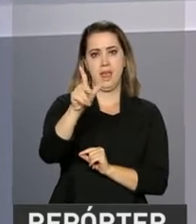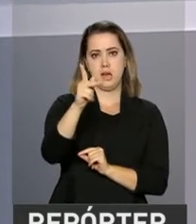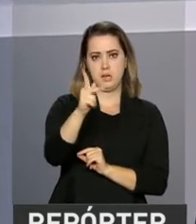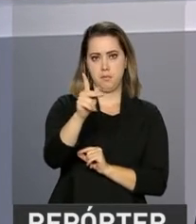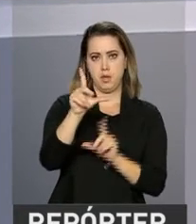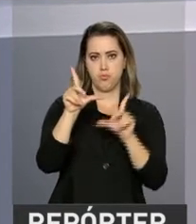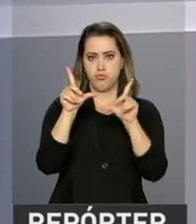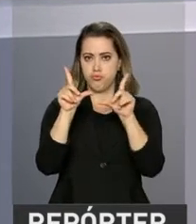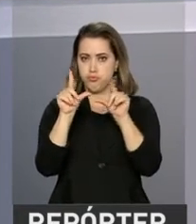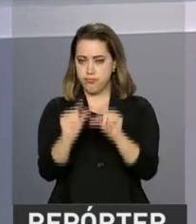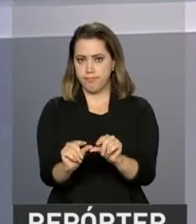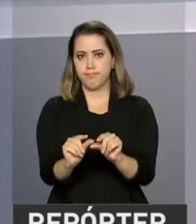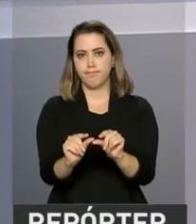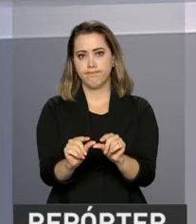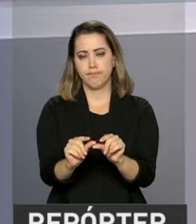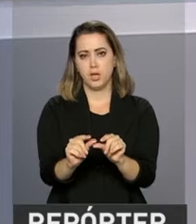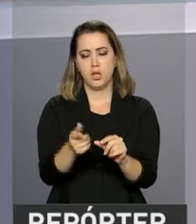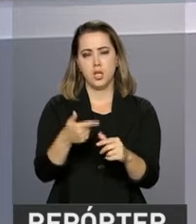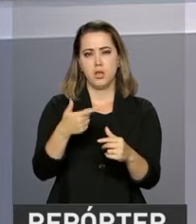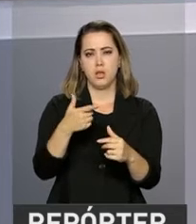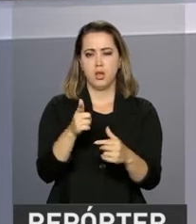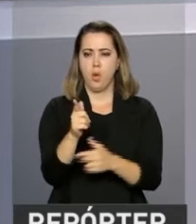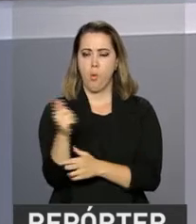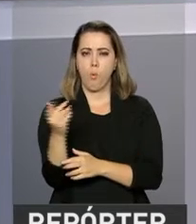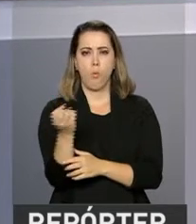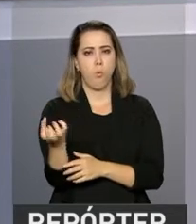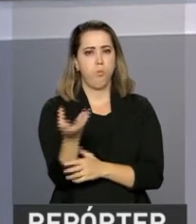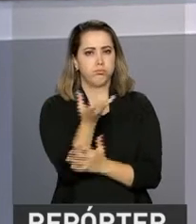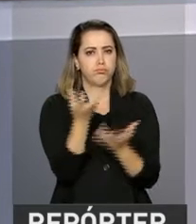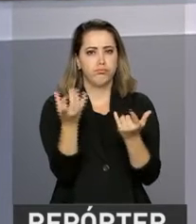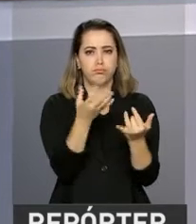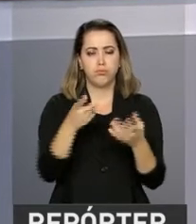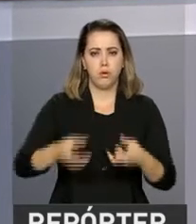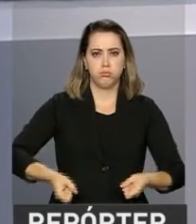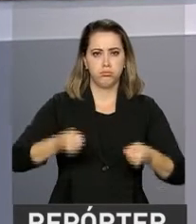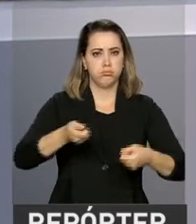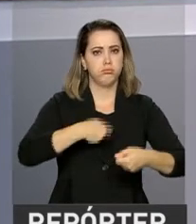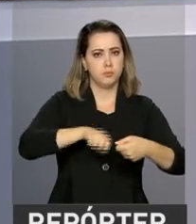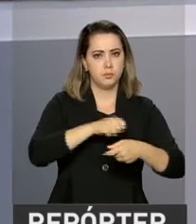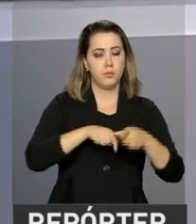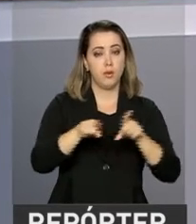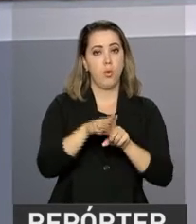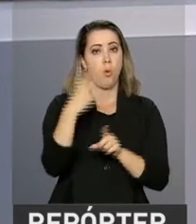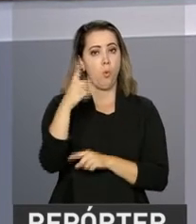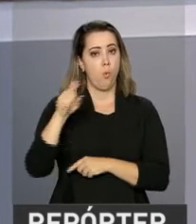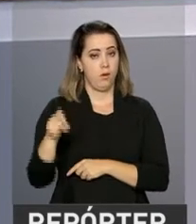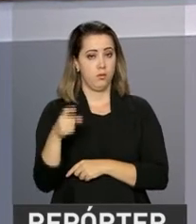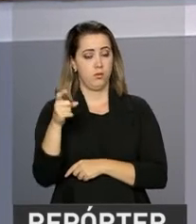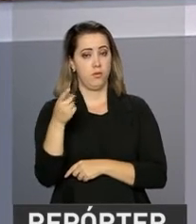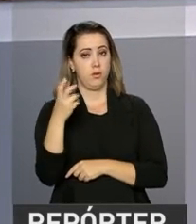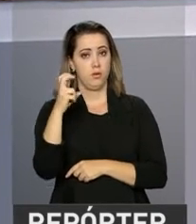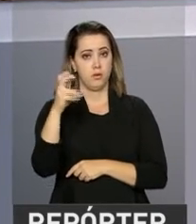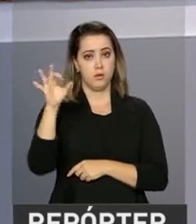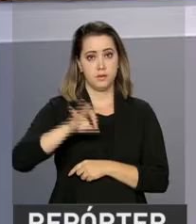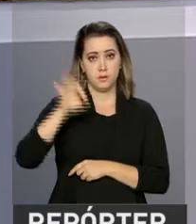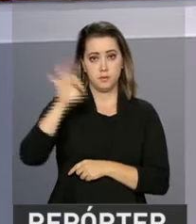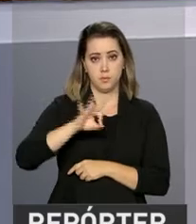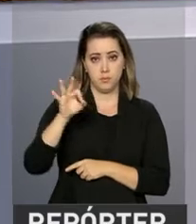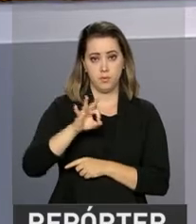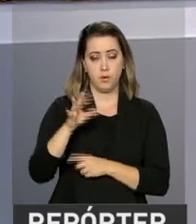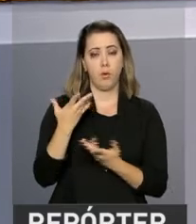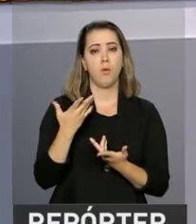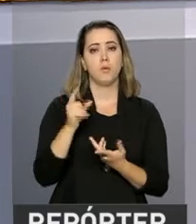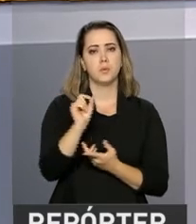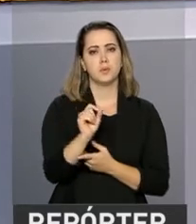cozinha de acordo com a empresa a redução média no preço é de 4 6 por cento o reajuste o reajuste entra em vigor